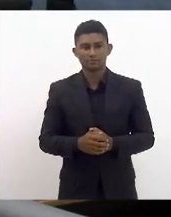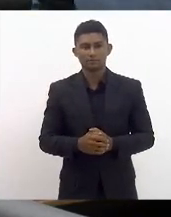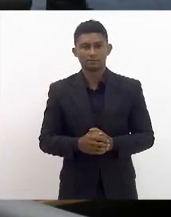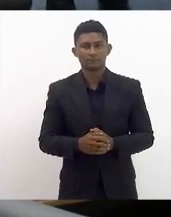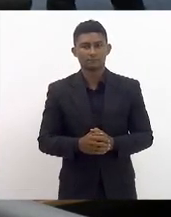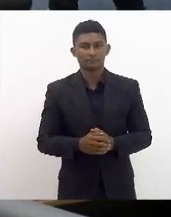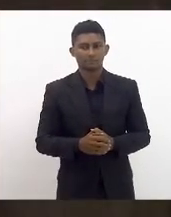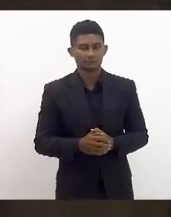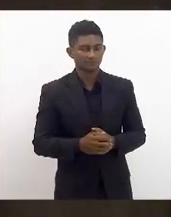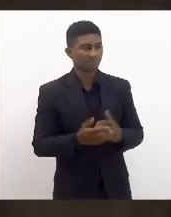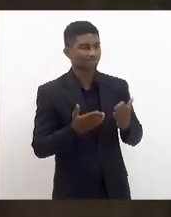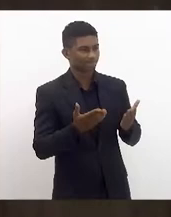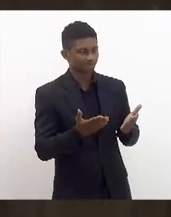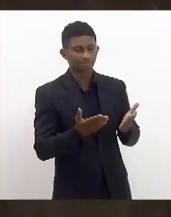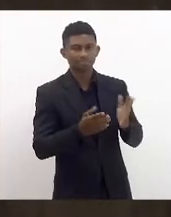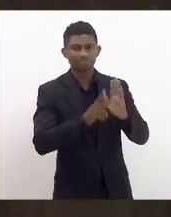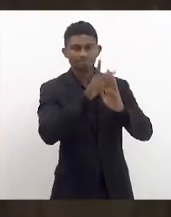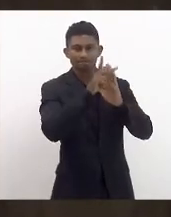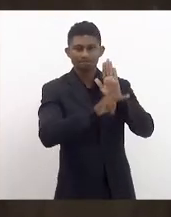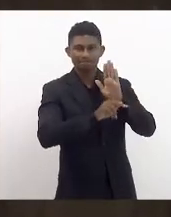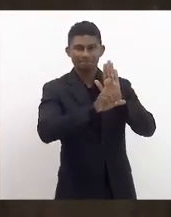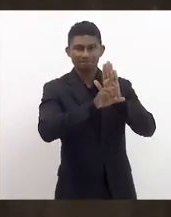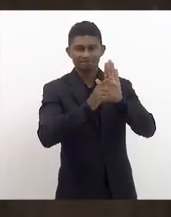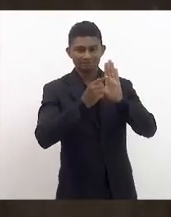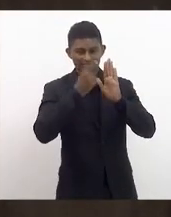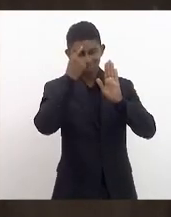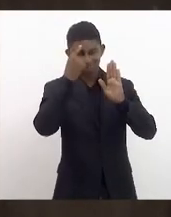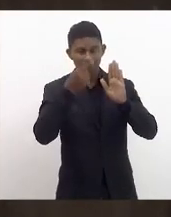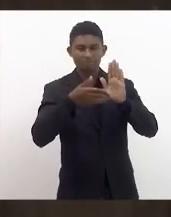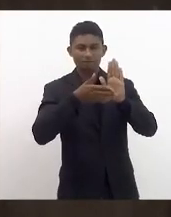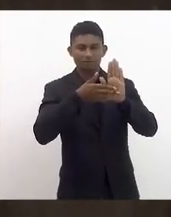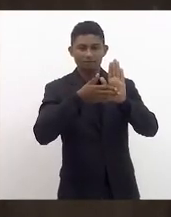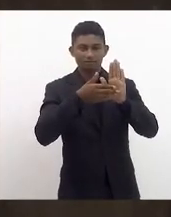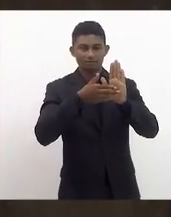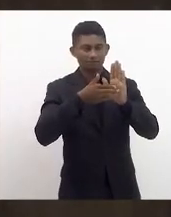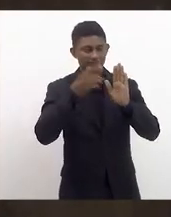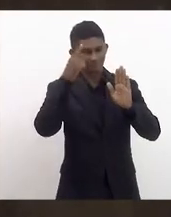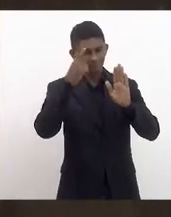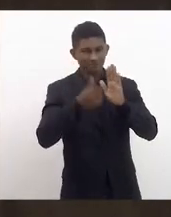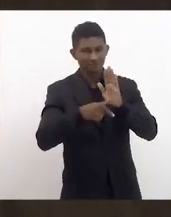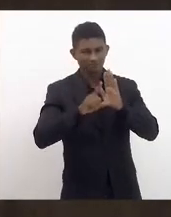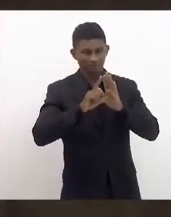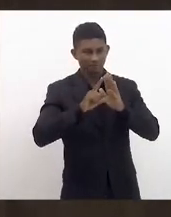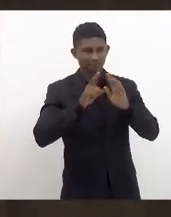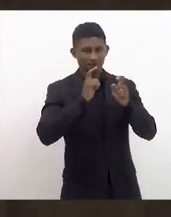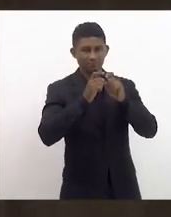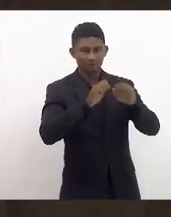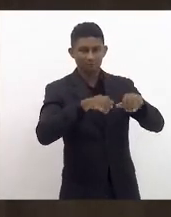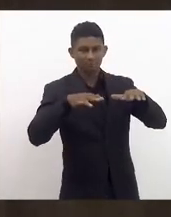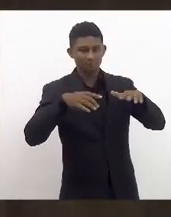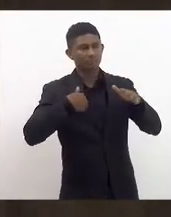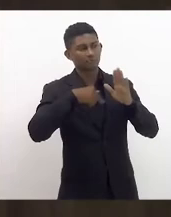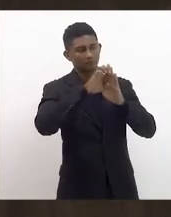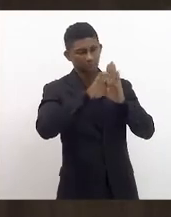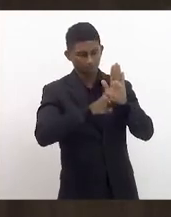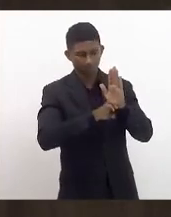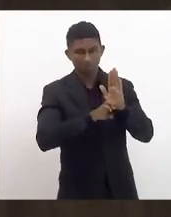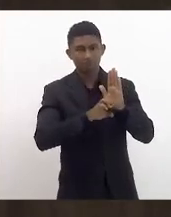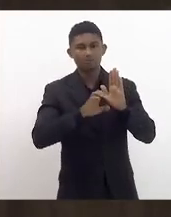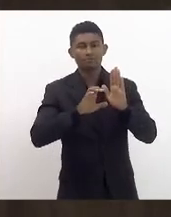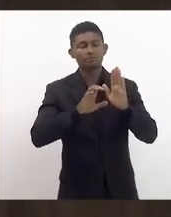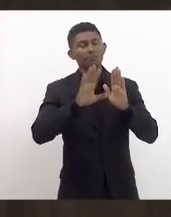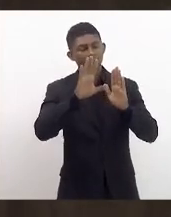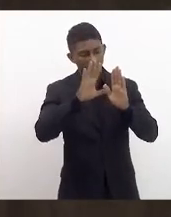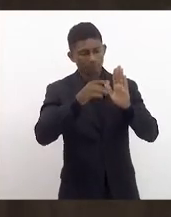Presidente, assim como o projeto que estava na pauta da sessão ordinária, também fiz emendas, teremos audiência pública, mas no